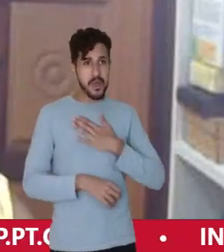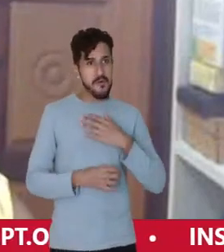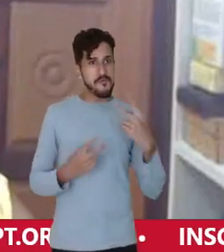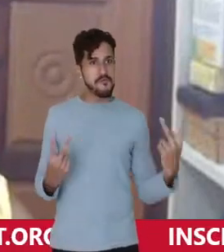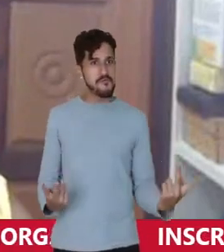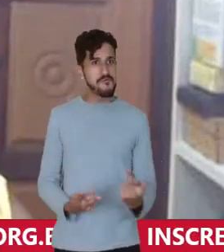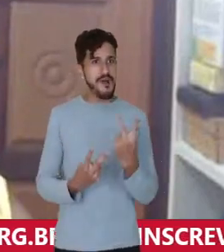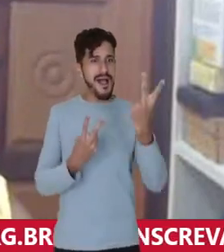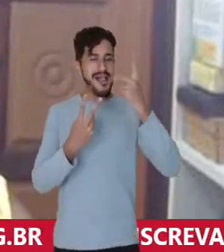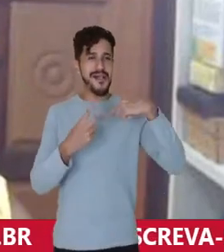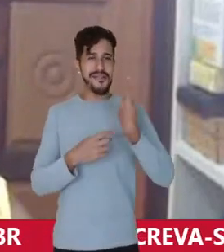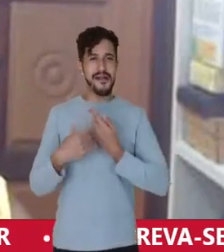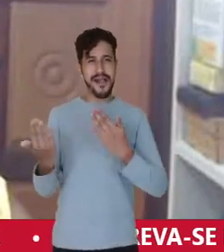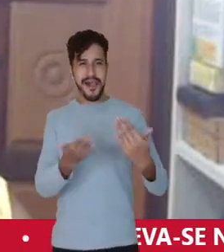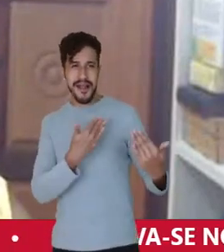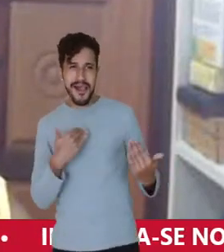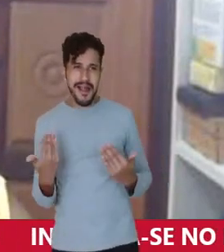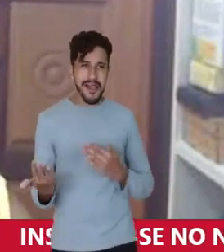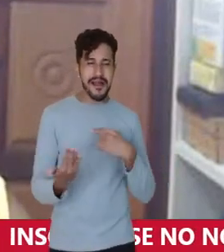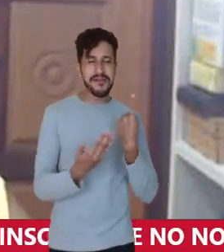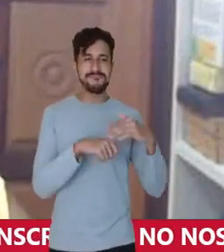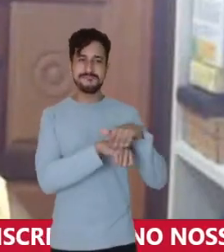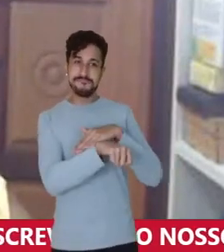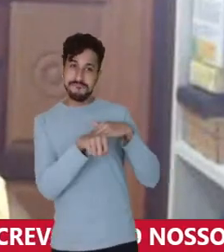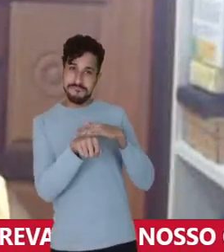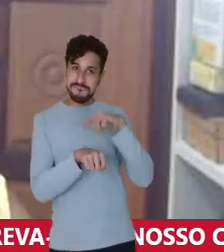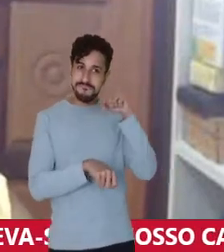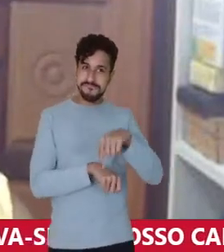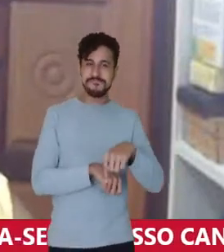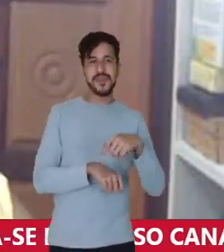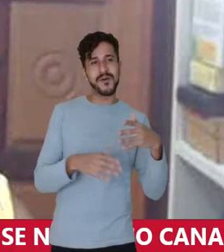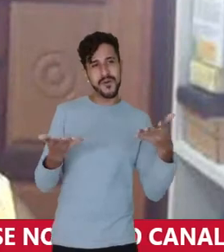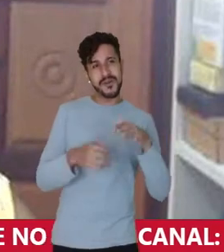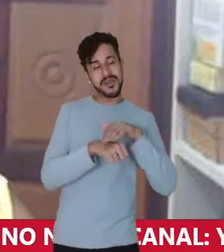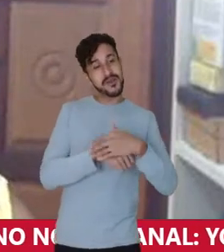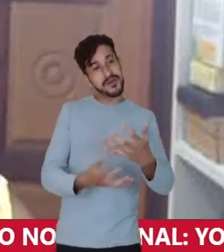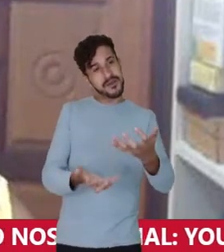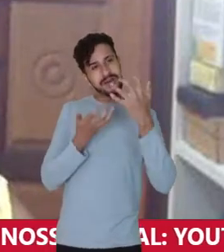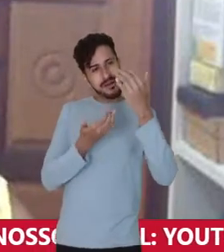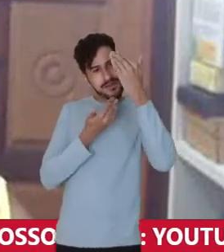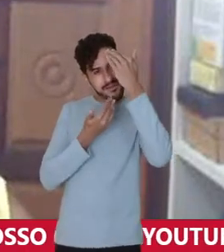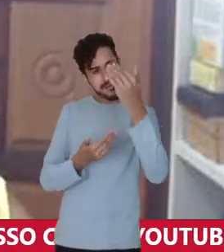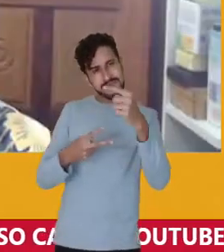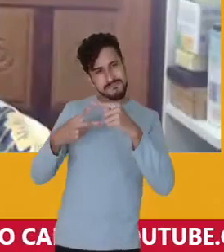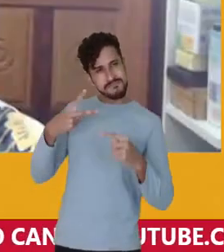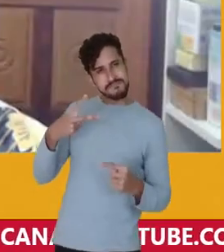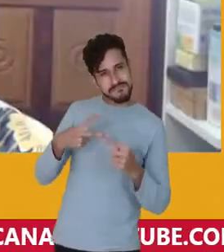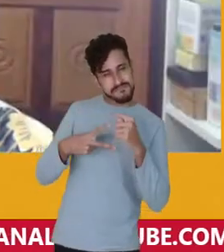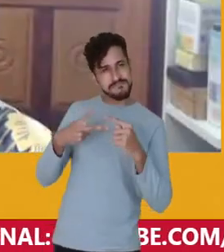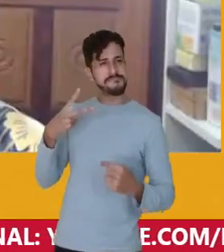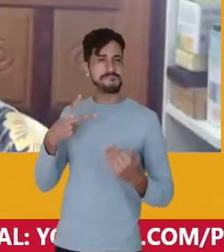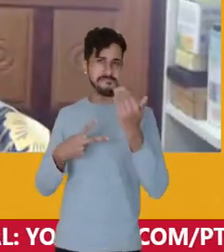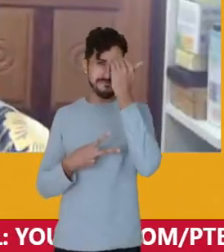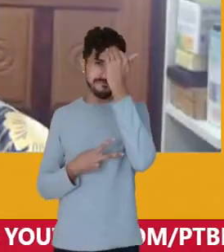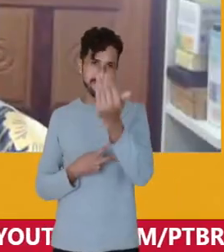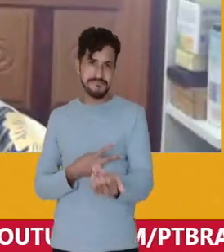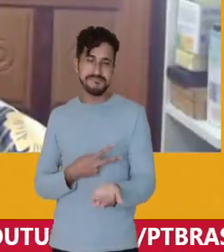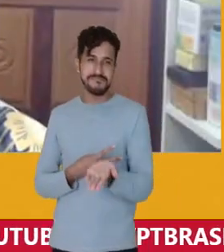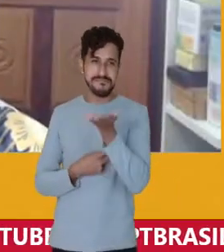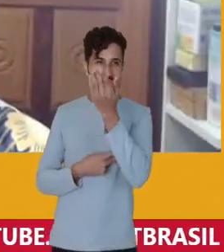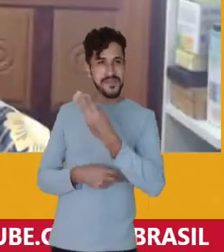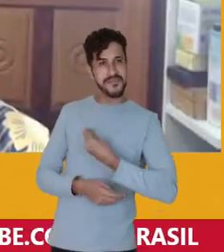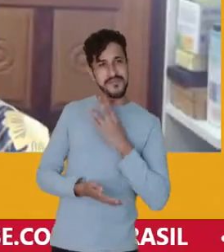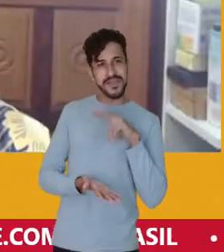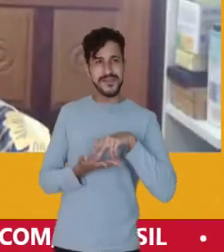foi esse nosso debate, essa nossa conversa nessa noite. Então, eu quero agradecer a vocês duas, muito obrigada por estarem